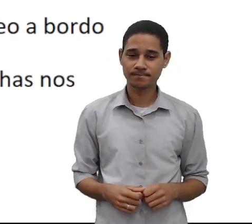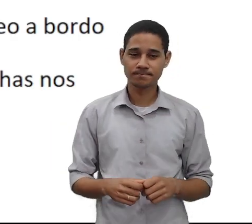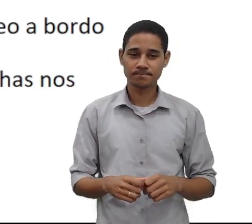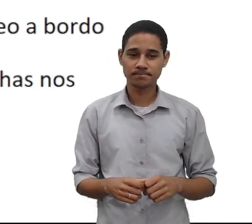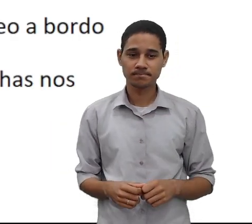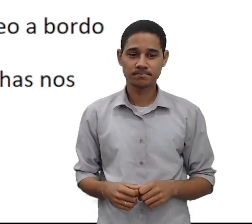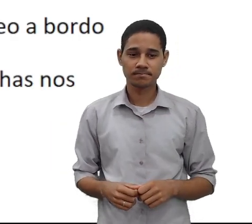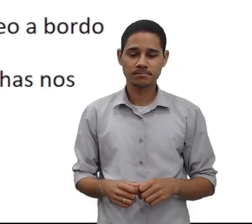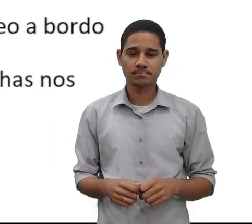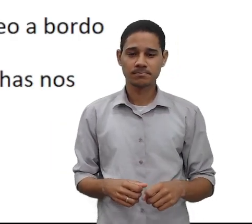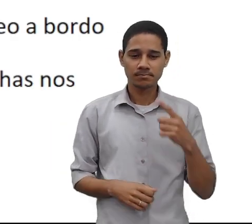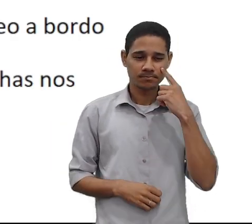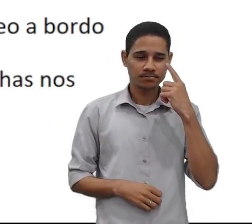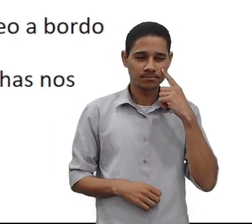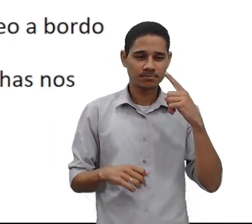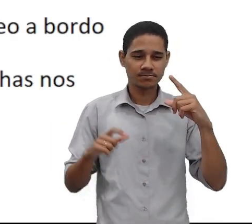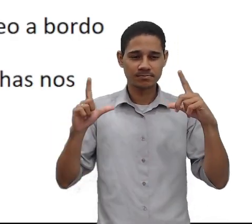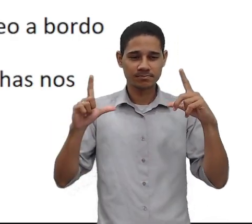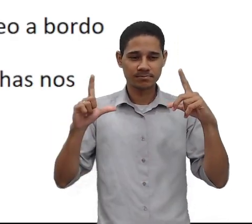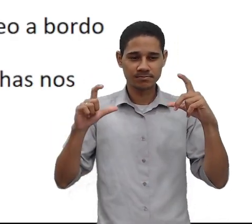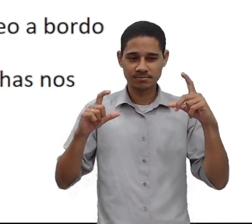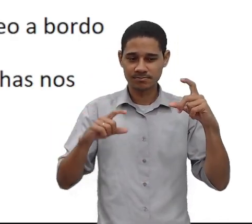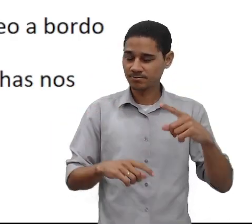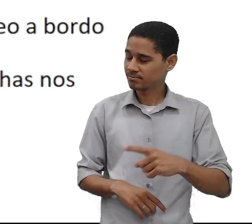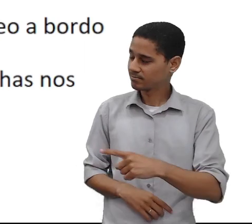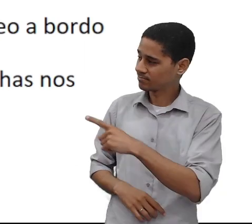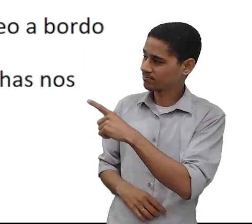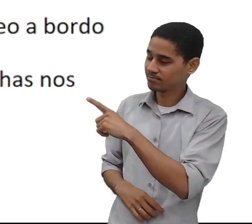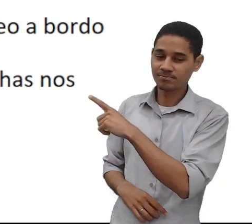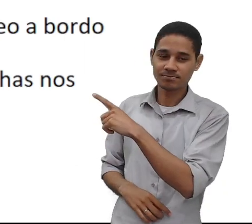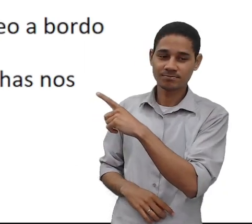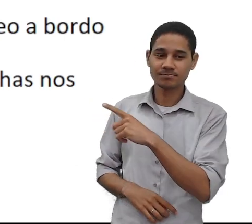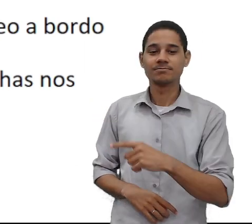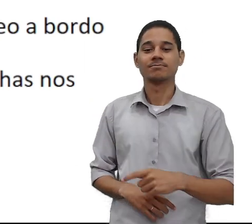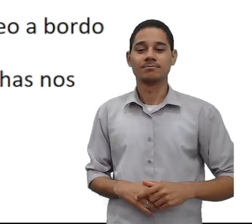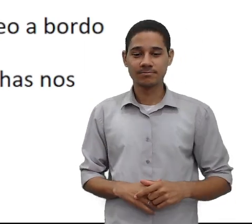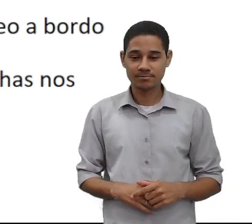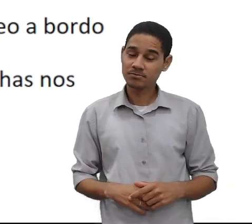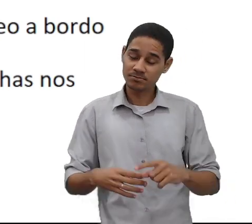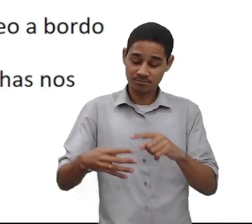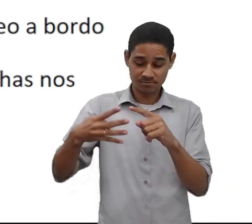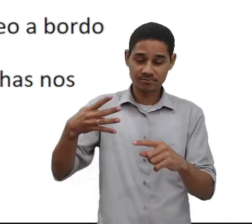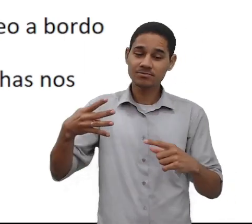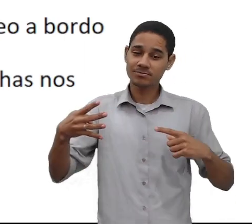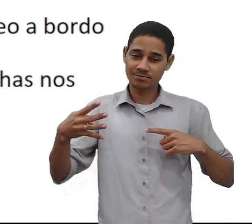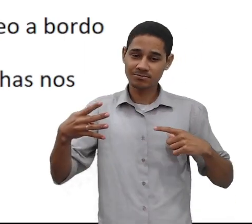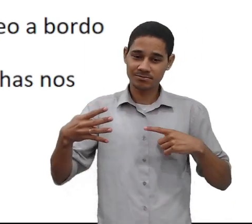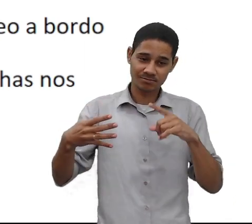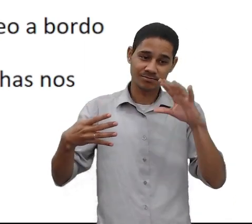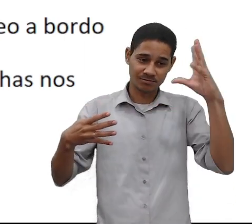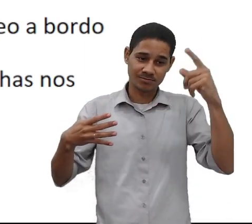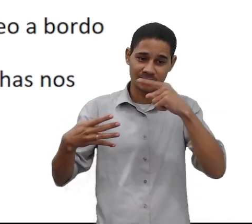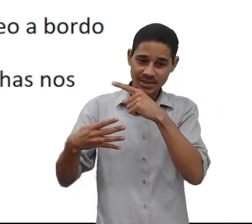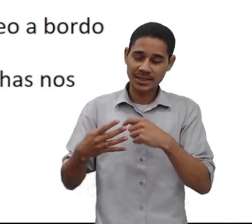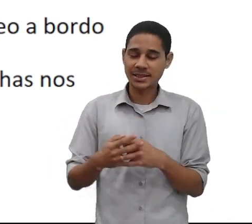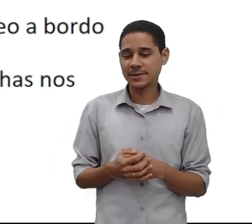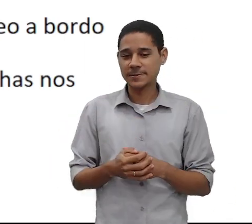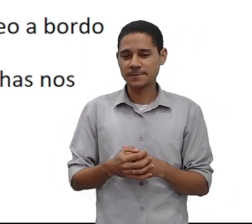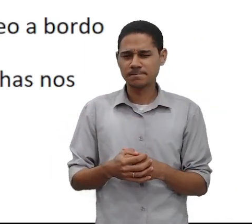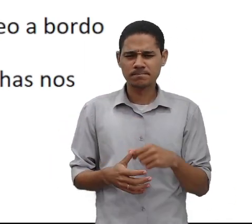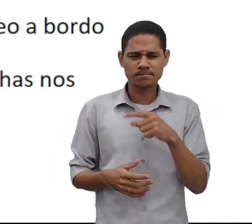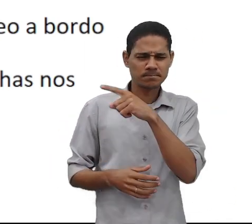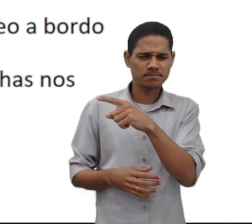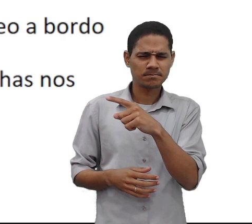imagem você tem como um exemplo desses tipos de acidentes que acabamos de ver, né? Essa é uma imagem